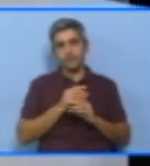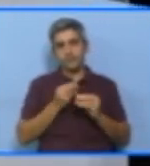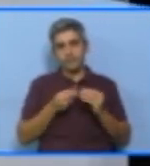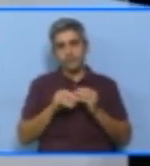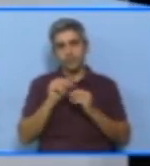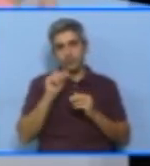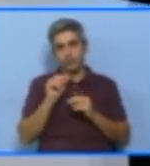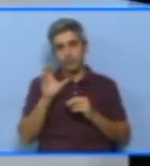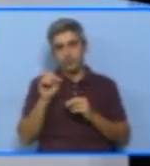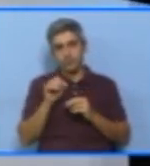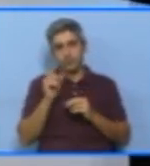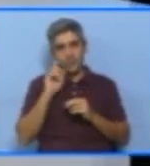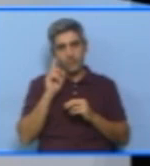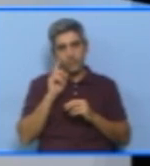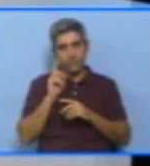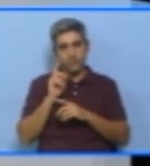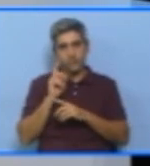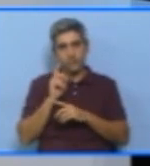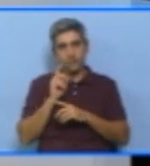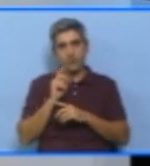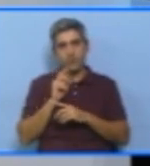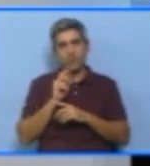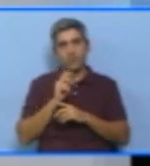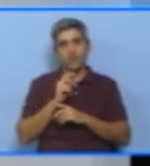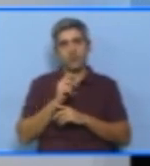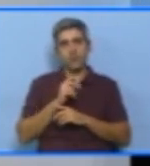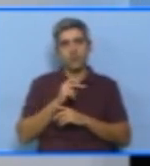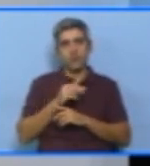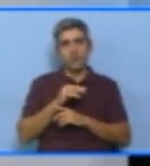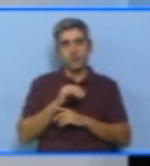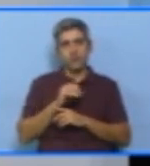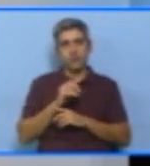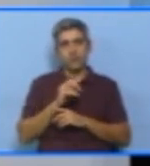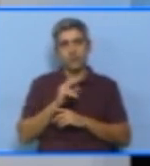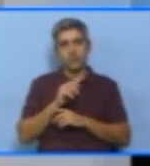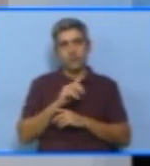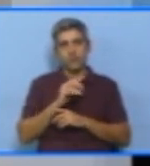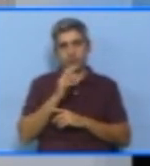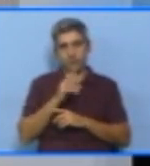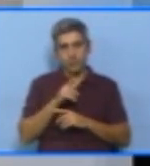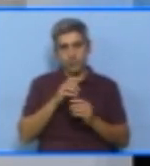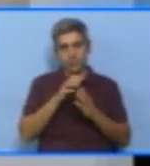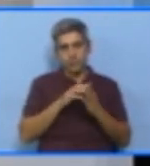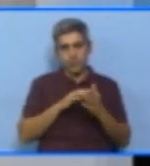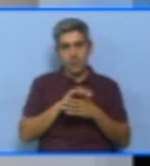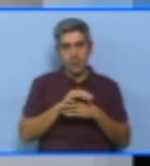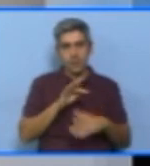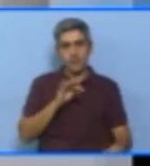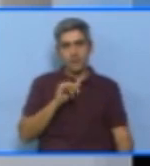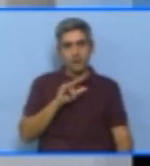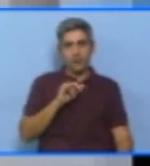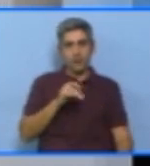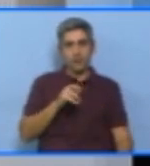completar um bocadinho e até de valorizar Força, claro. Aquilo que o claro. Rego acaba de dizer. Este texto da Carta aos Filipenses é um